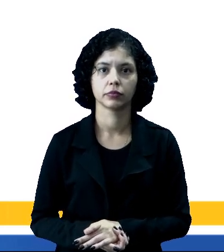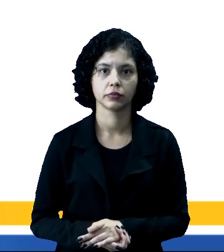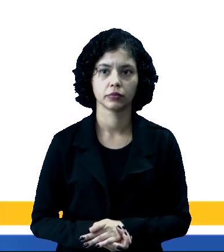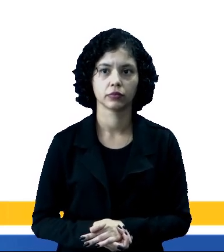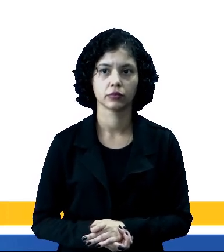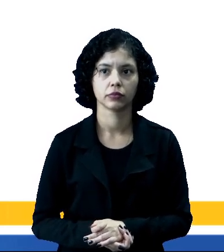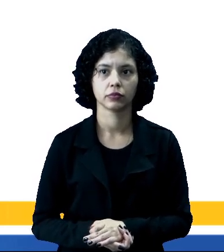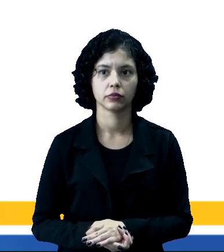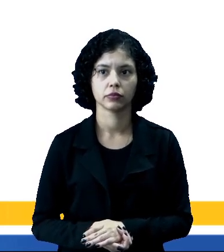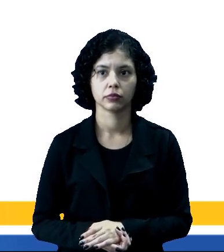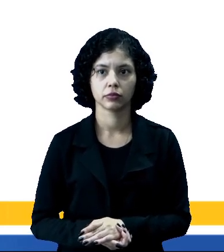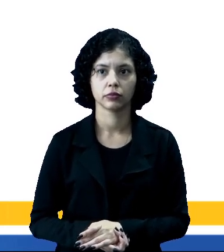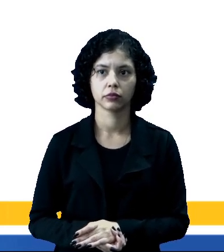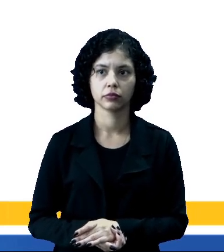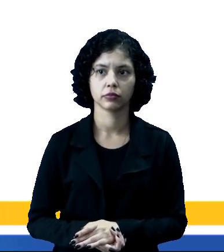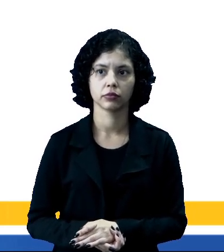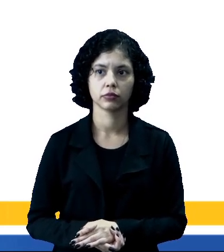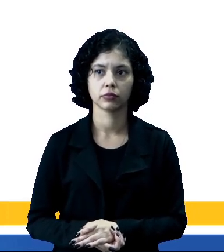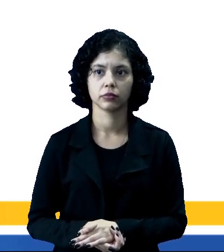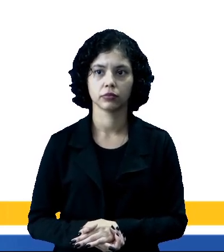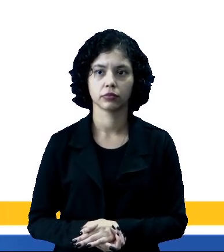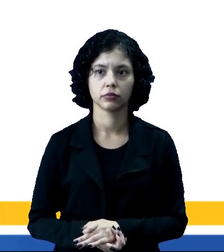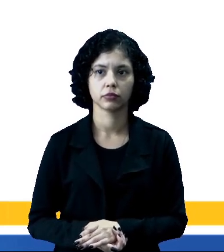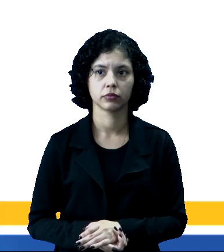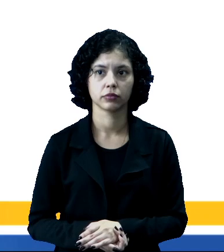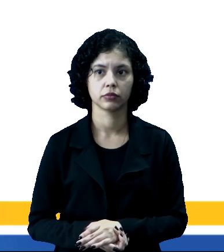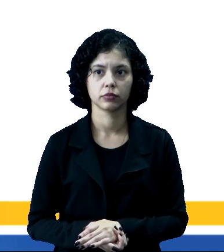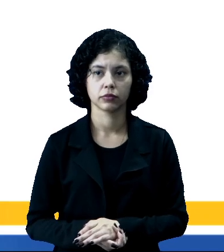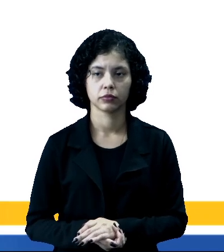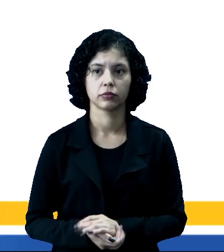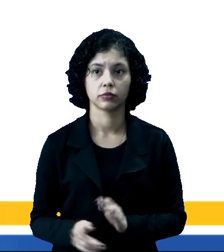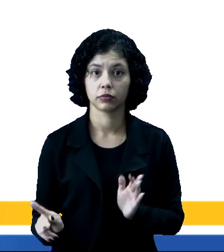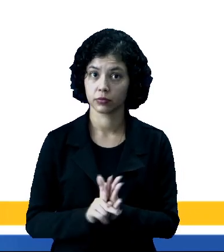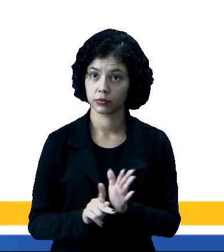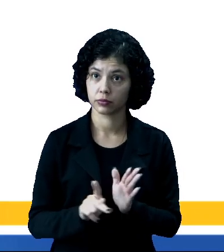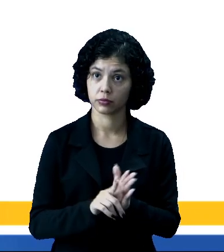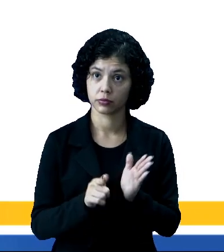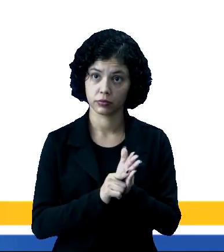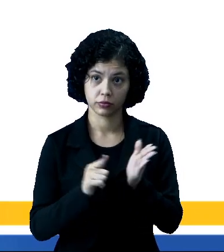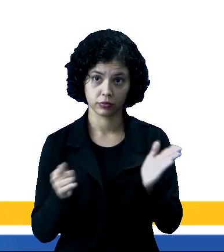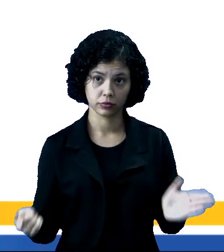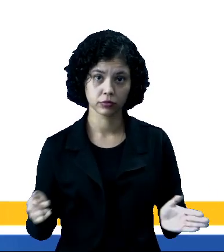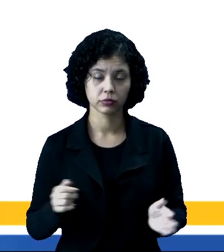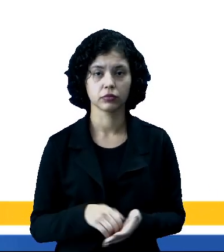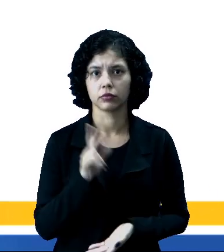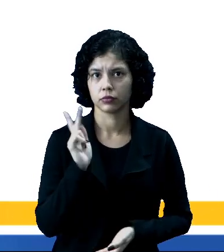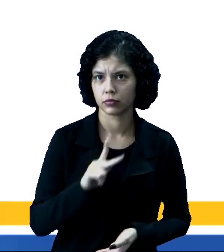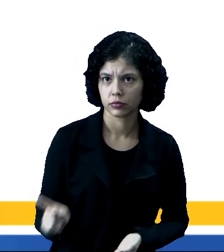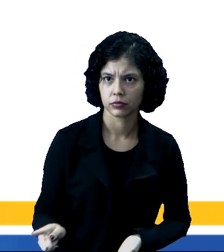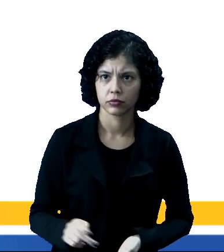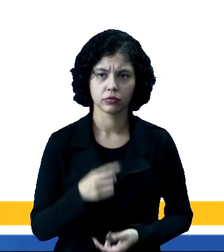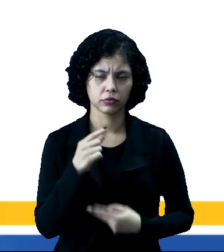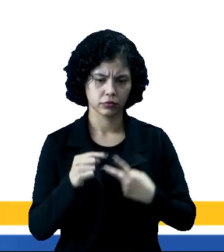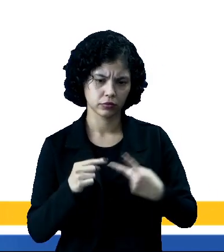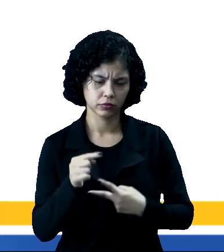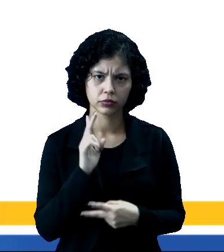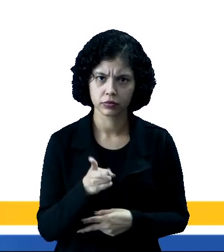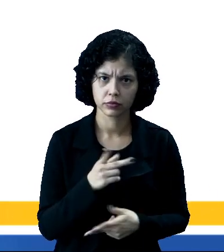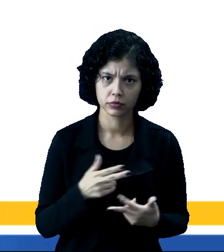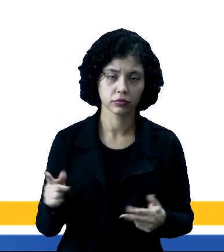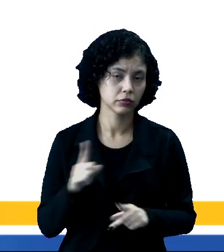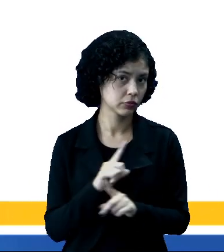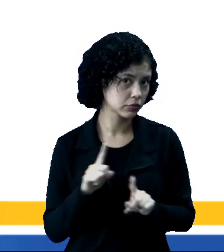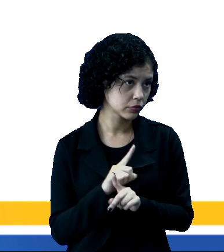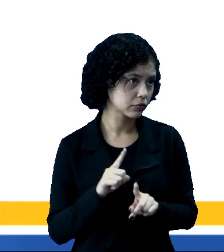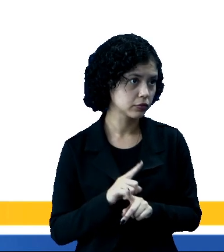português. E qual o canal? O canal foi o próprio jornal. Ah, professor, emissor e canal é a mesma coisa?